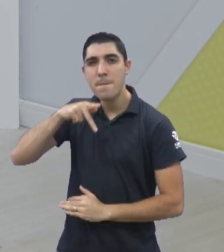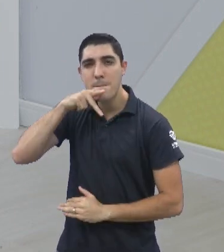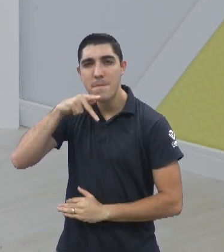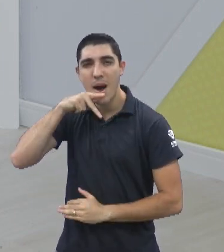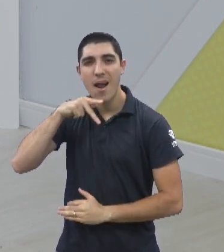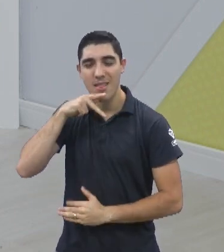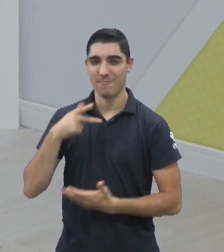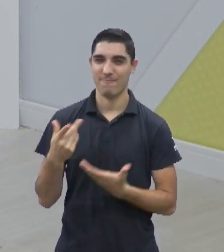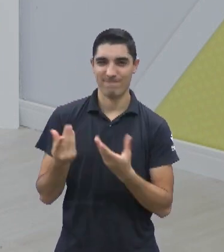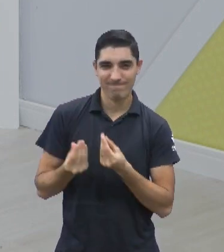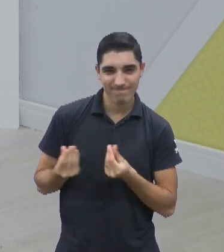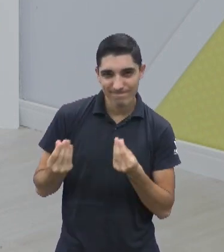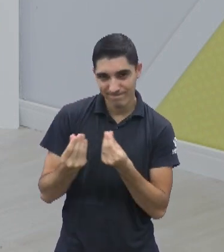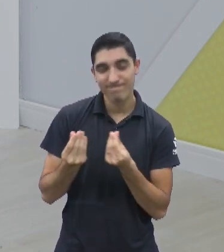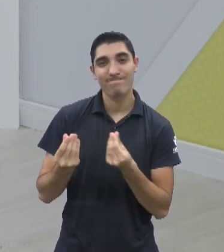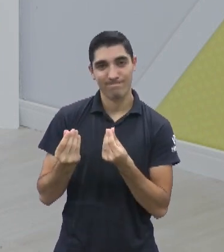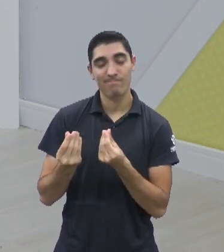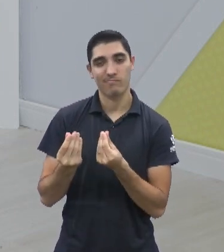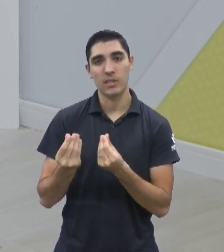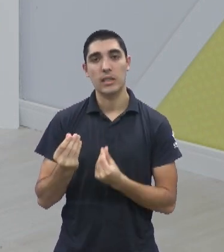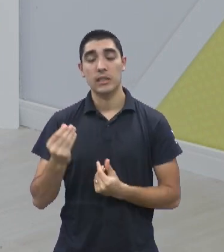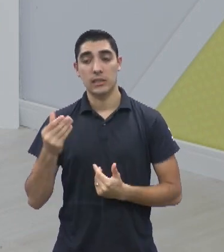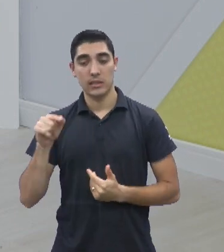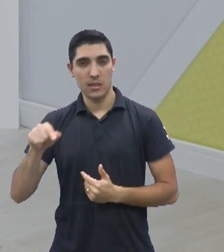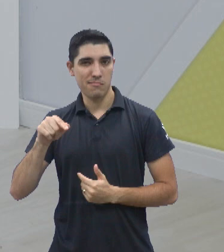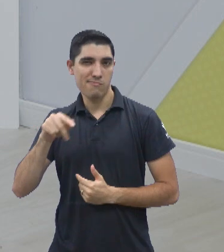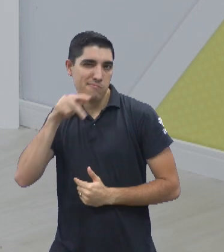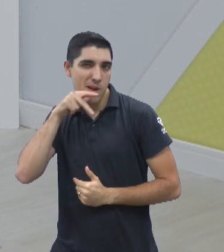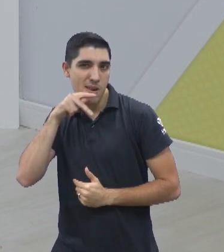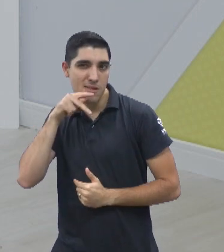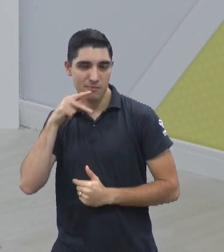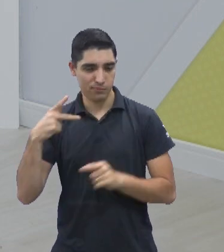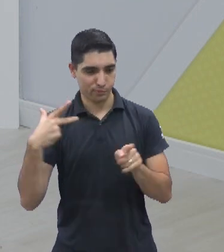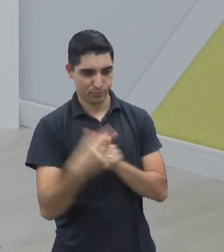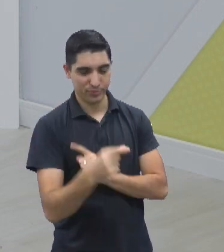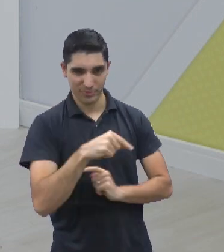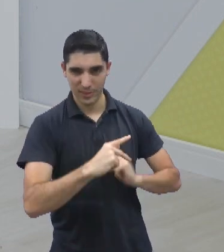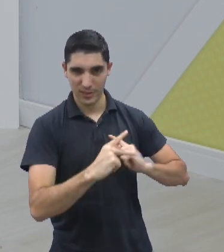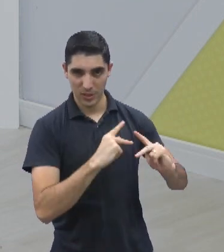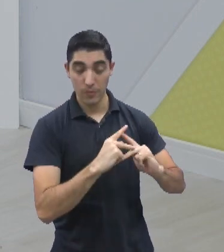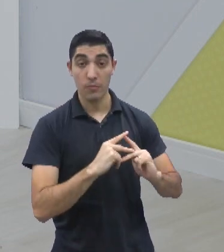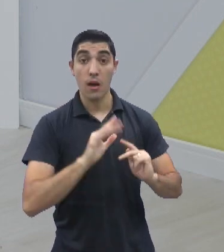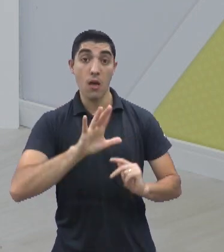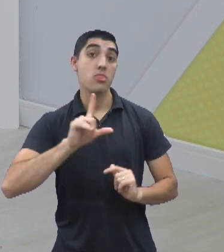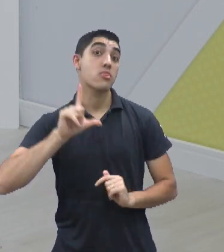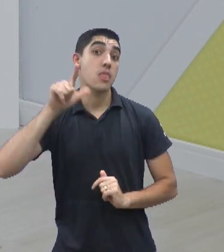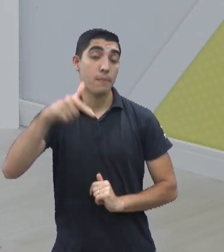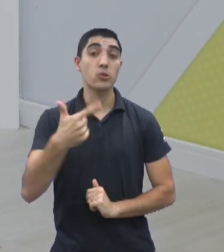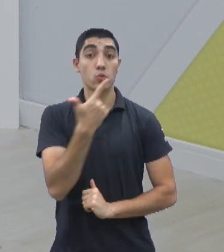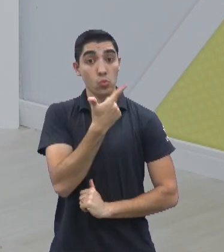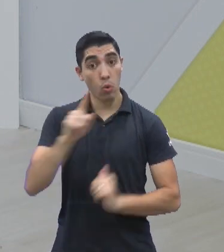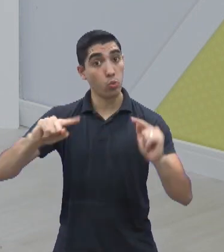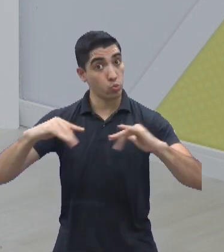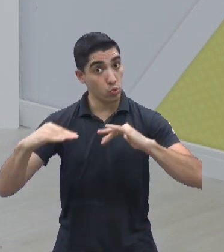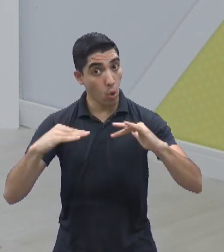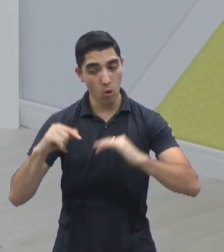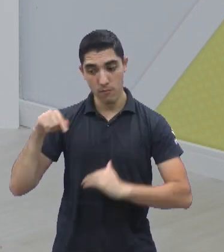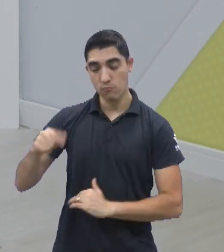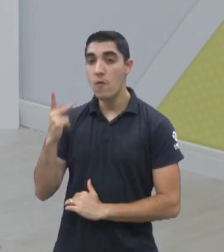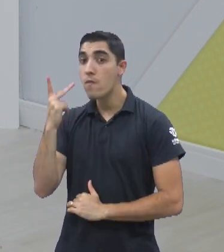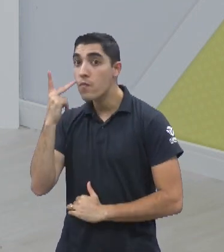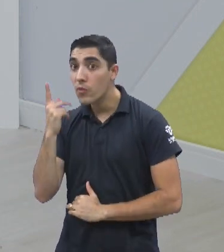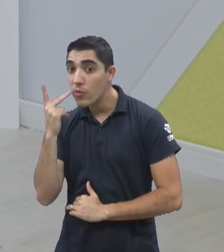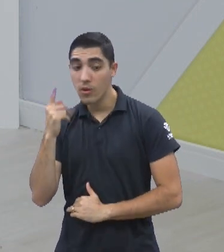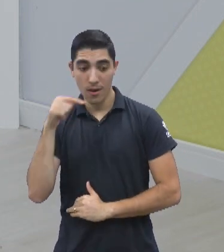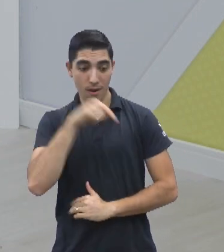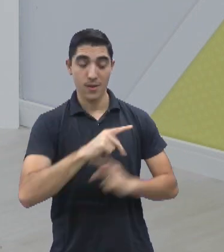a sequência de vitórias interrompidas contra o Unifacisa na sexta-feira, o São José voltou ao caminho das vitórias na última segunda-feira.